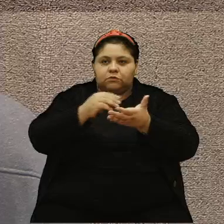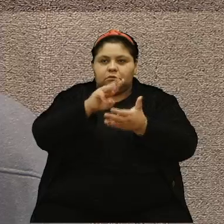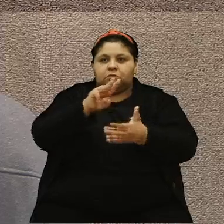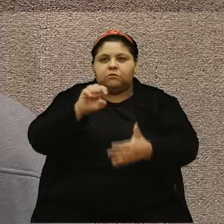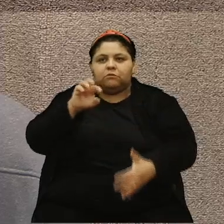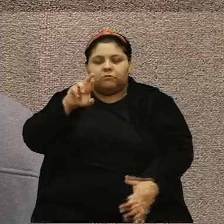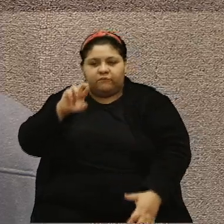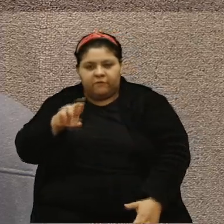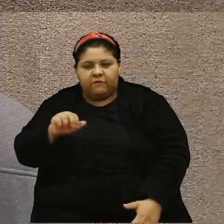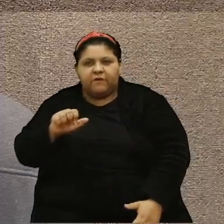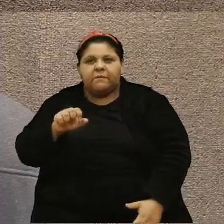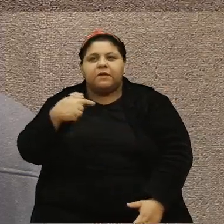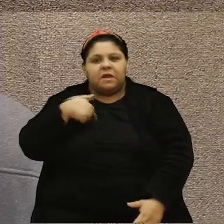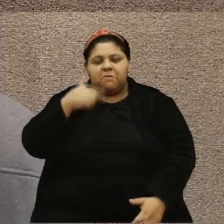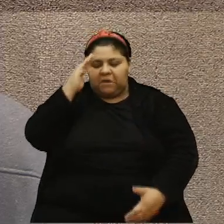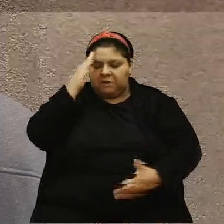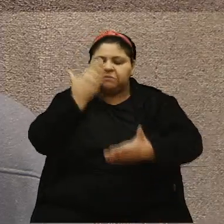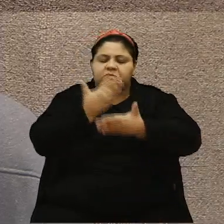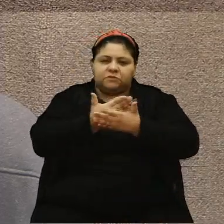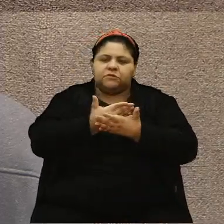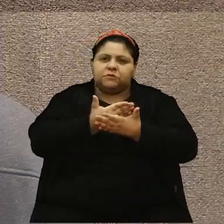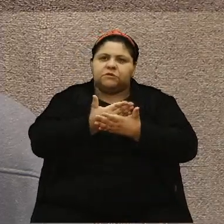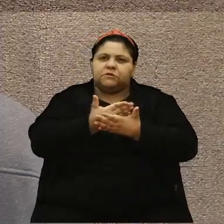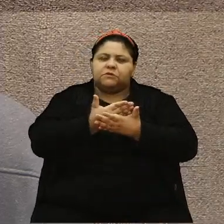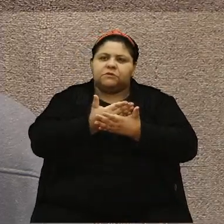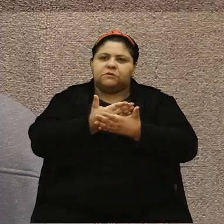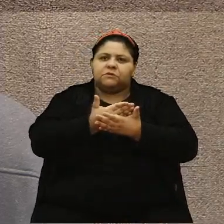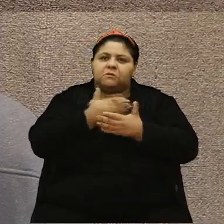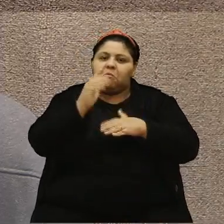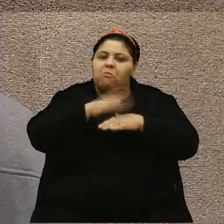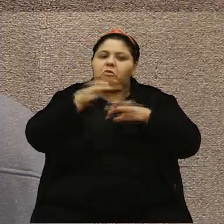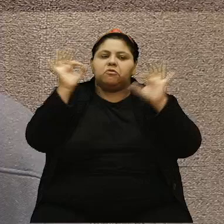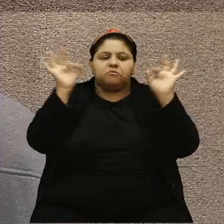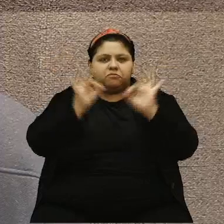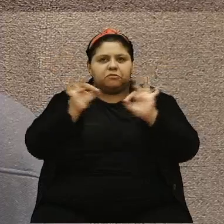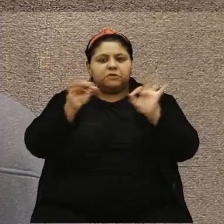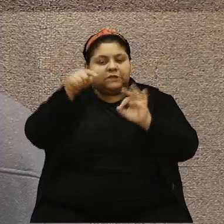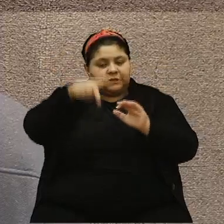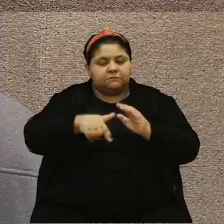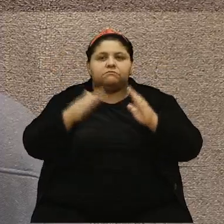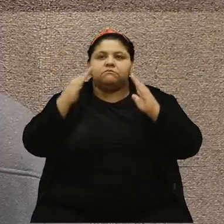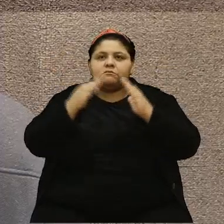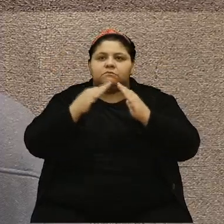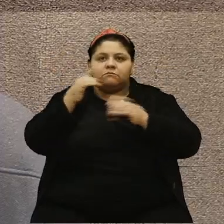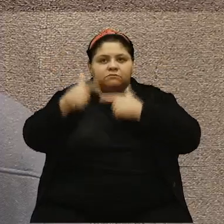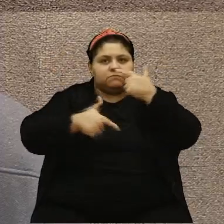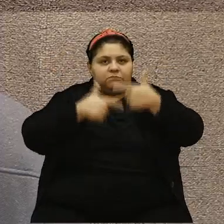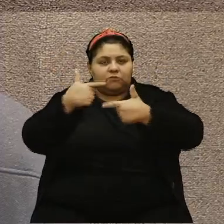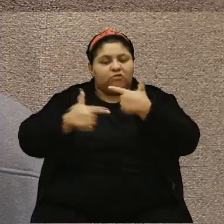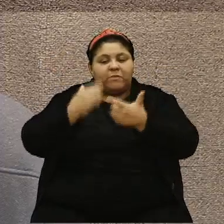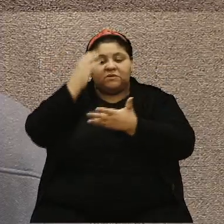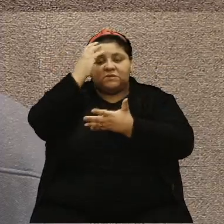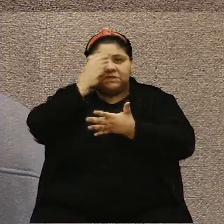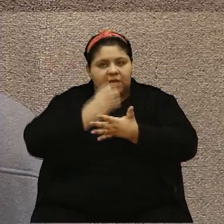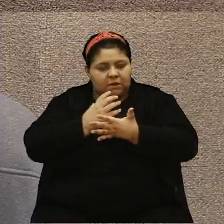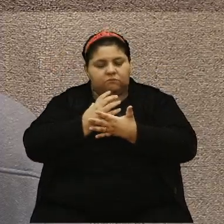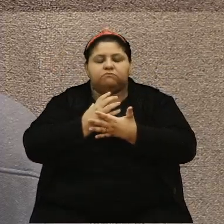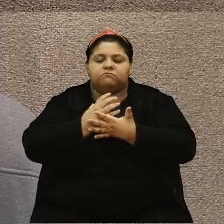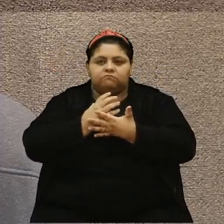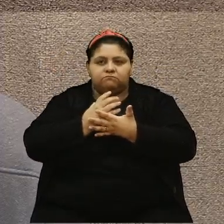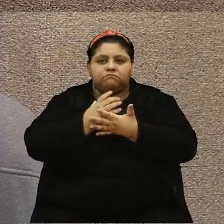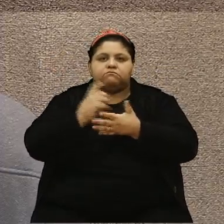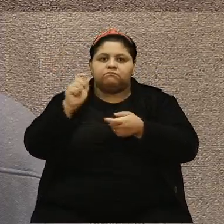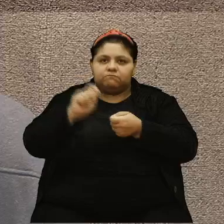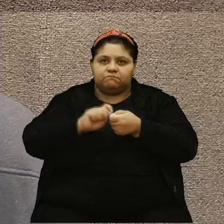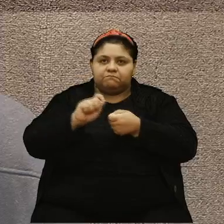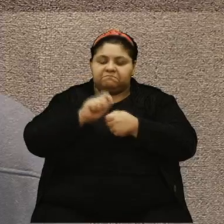tenho certeza absoluta, vai ser ainda muito elogiado nesta casa pelo trabalho sério que vem